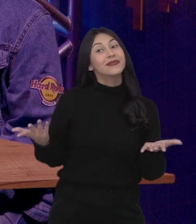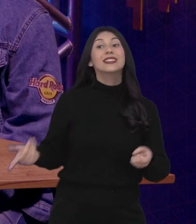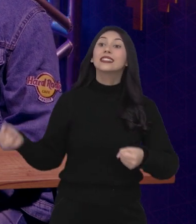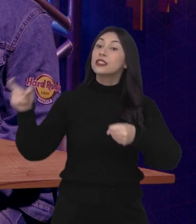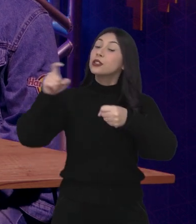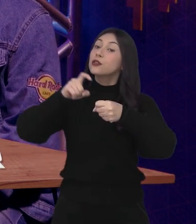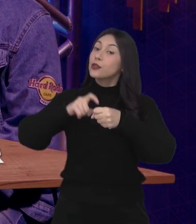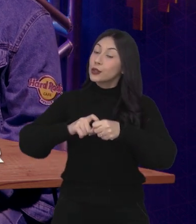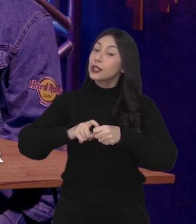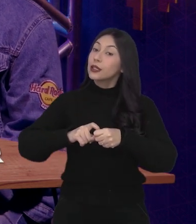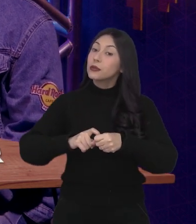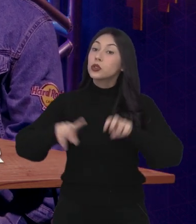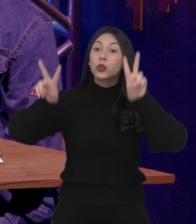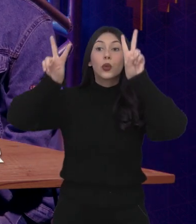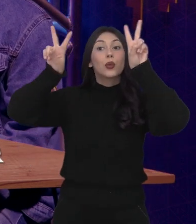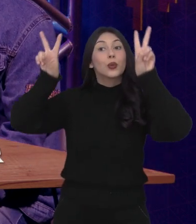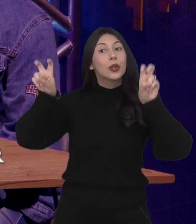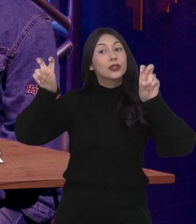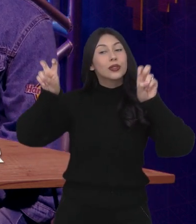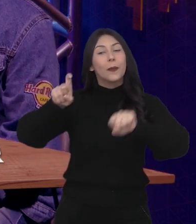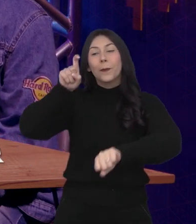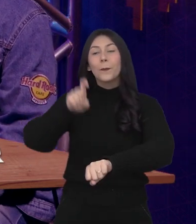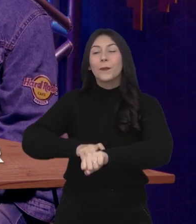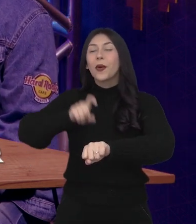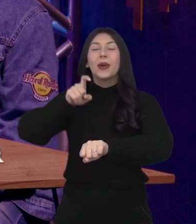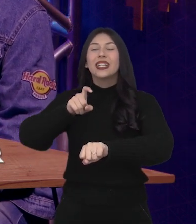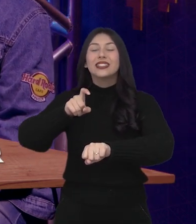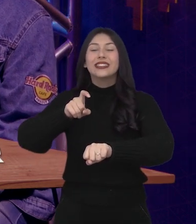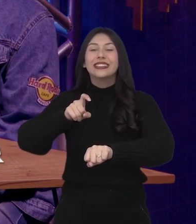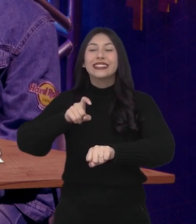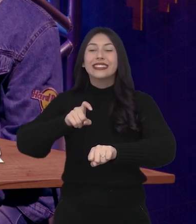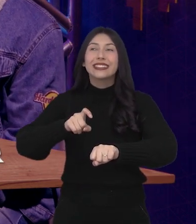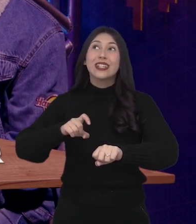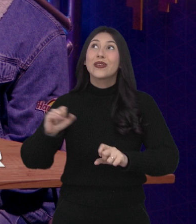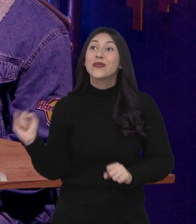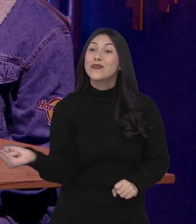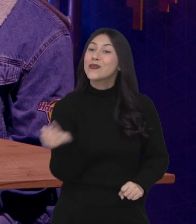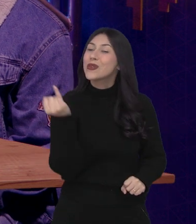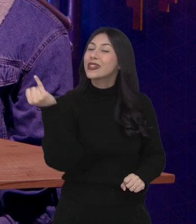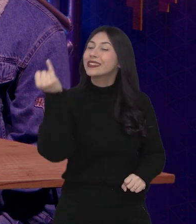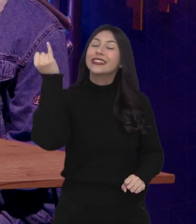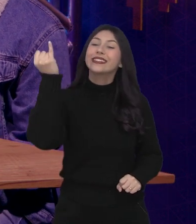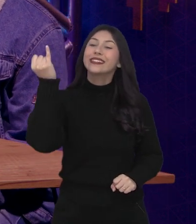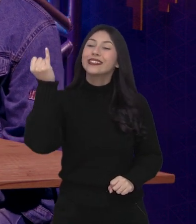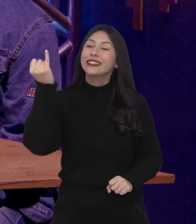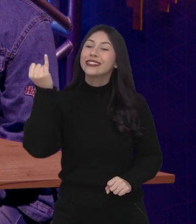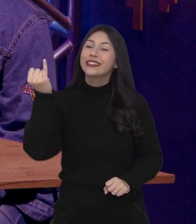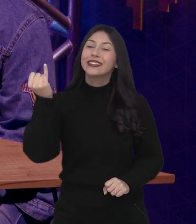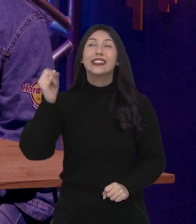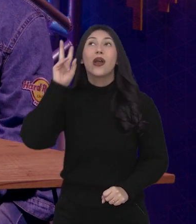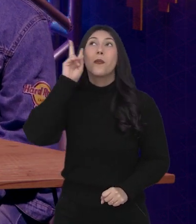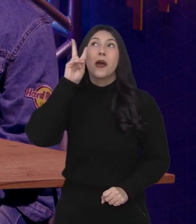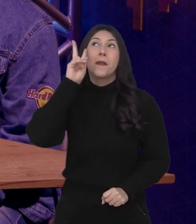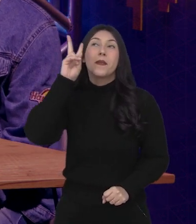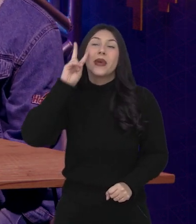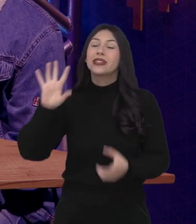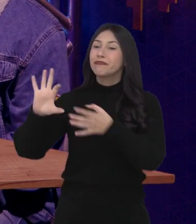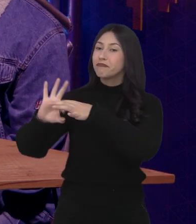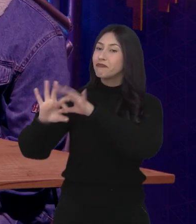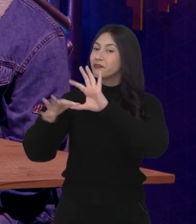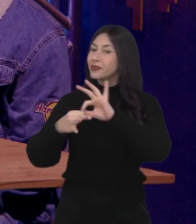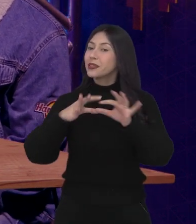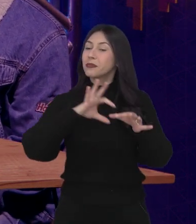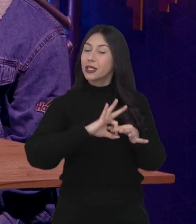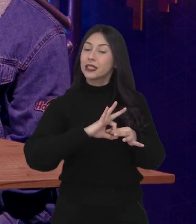É isso aí, estamos de volta falando dos momentos, alguns dos momentos icônicos, né, Vicky, das Olimpíadas.